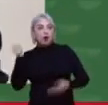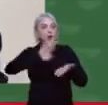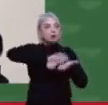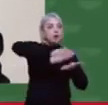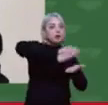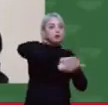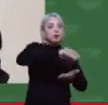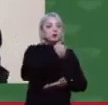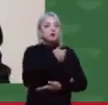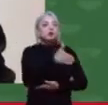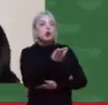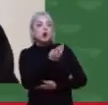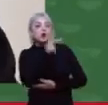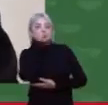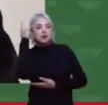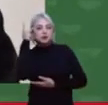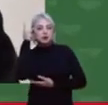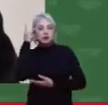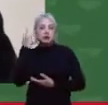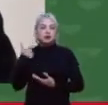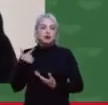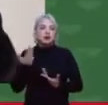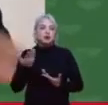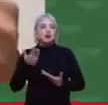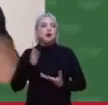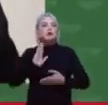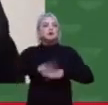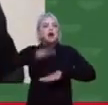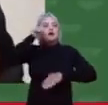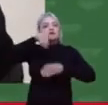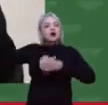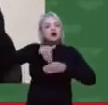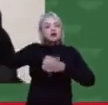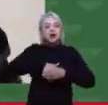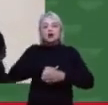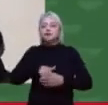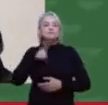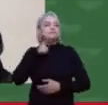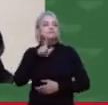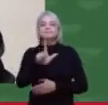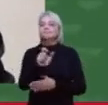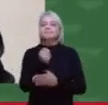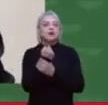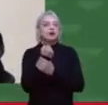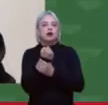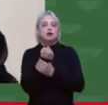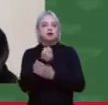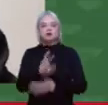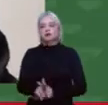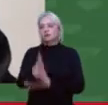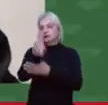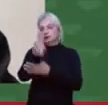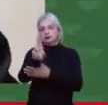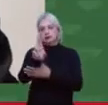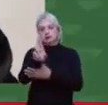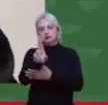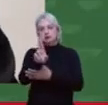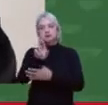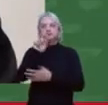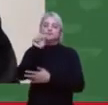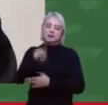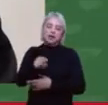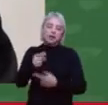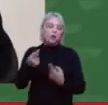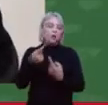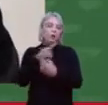a maioria, ou seja, os mais votados não garantem maior representatividade. É exatamente